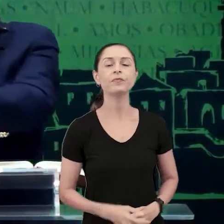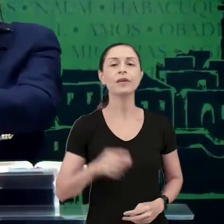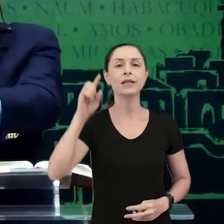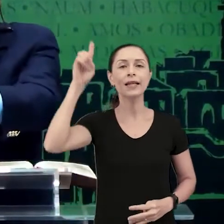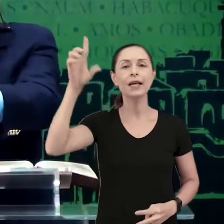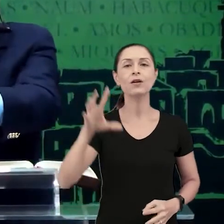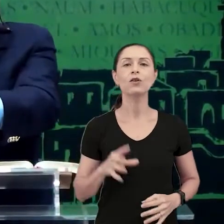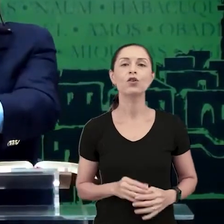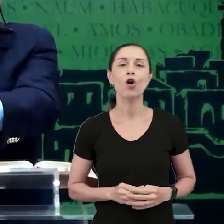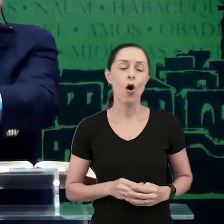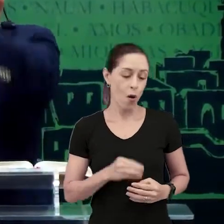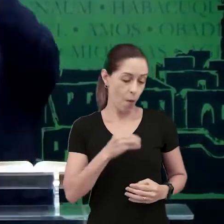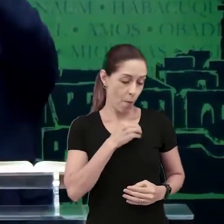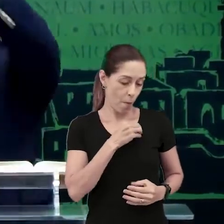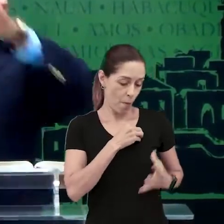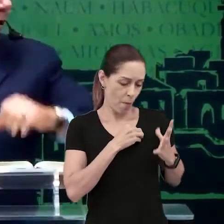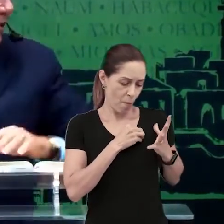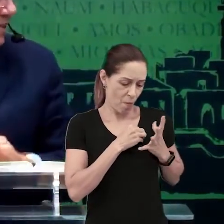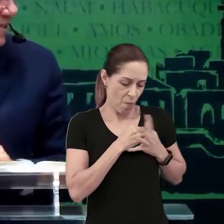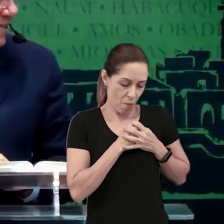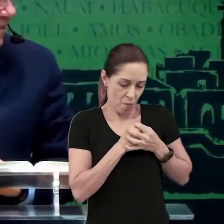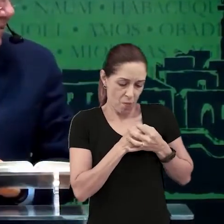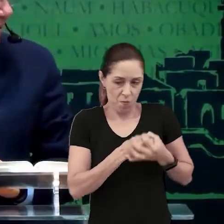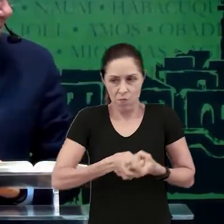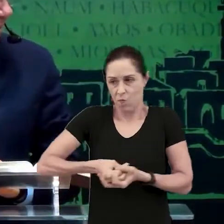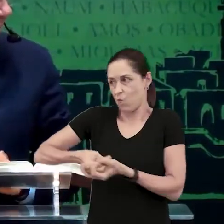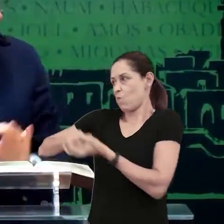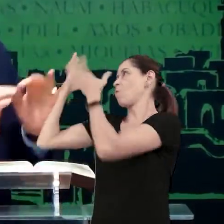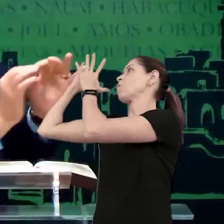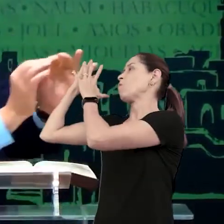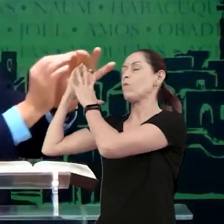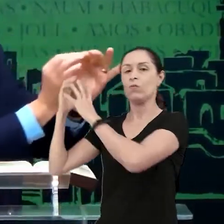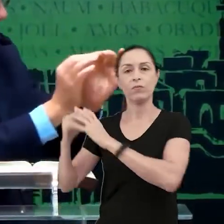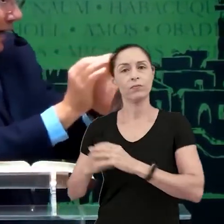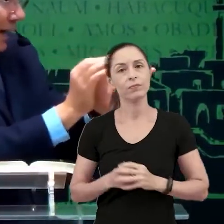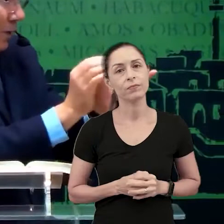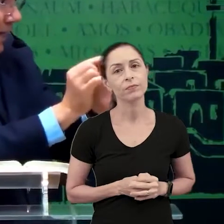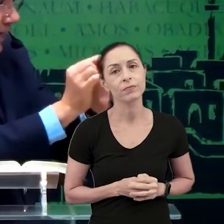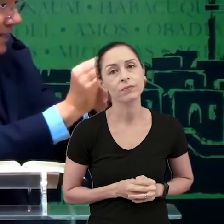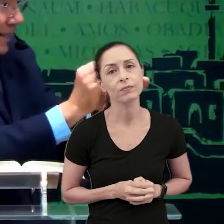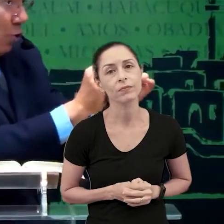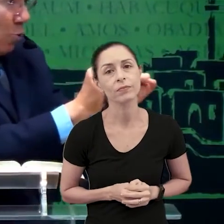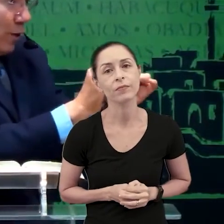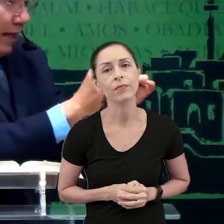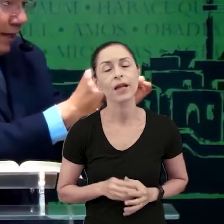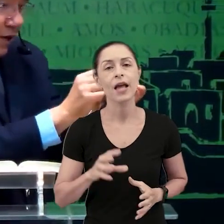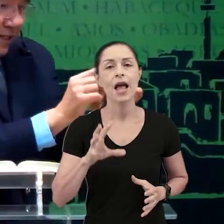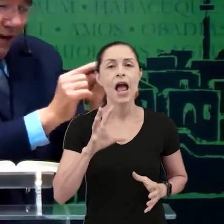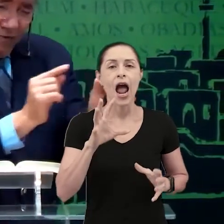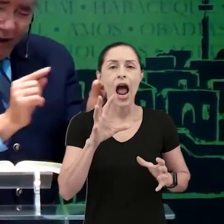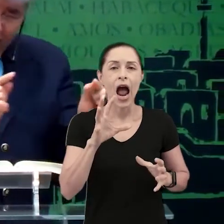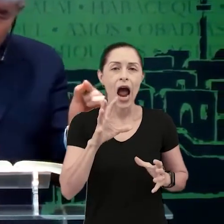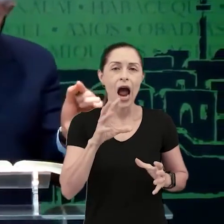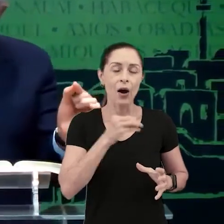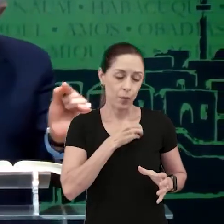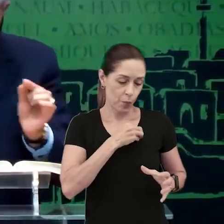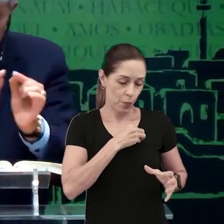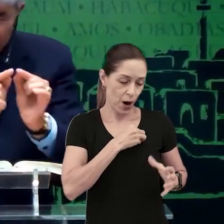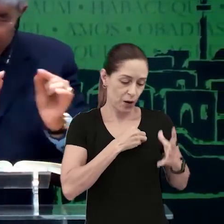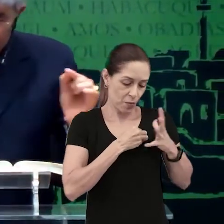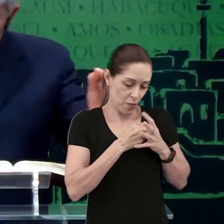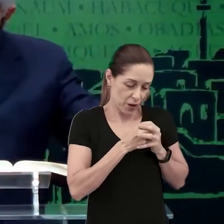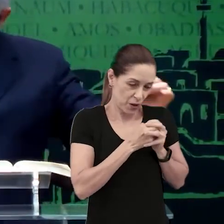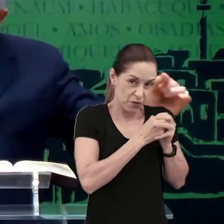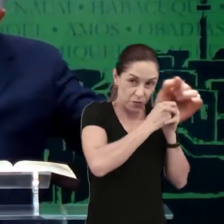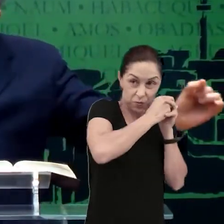pecado e lança-o para trás das suas costas. Ele pega o nosso pecado e assim como o Oriente se afasta do